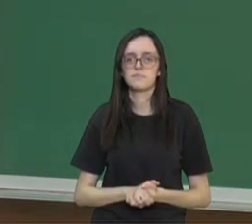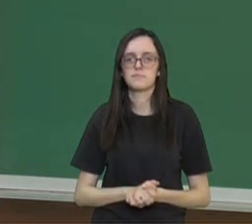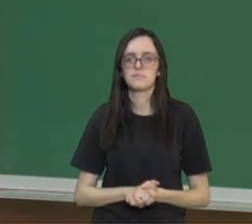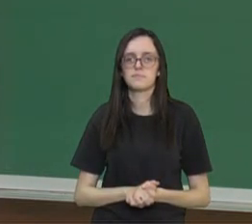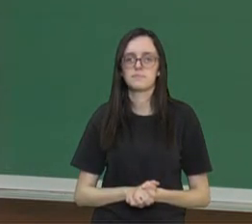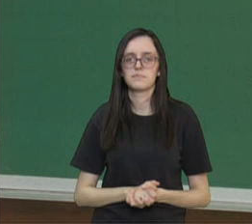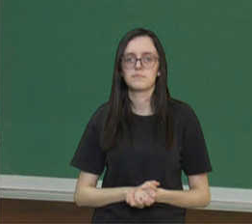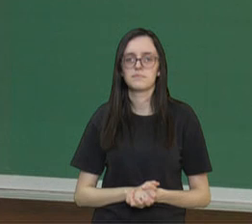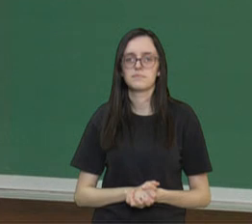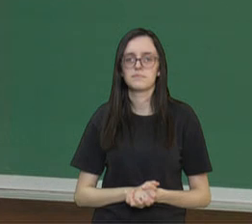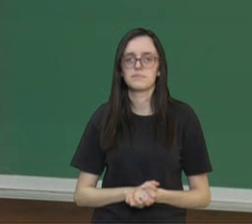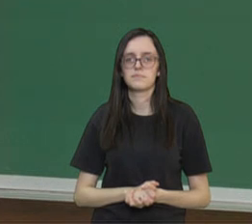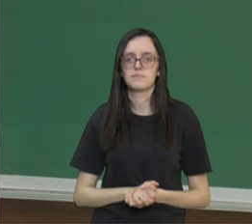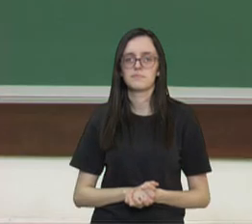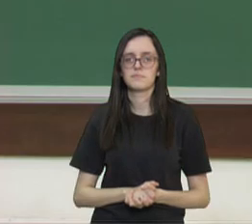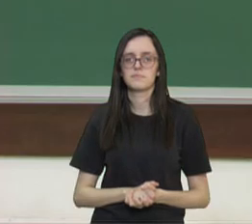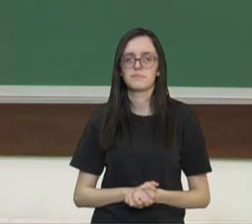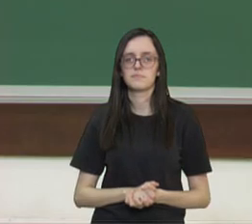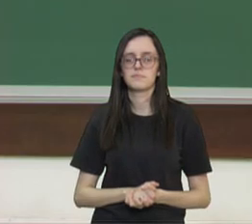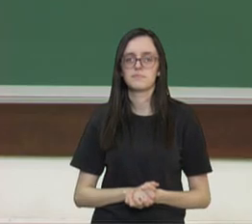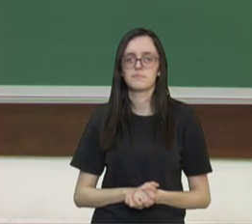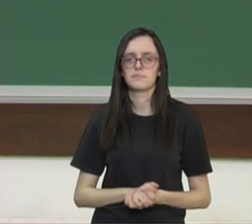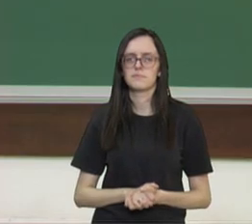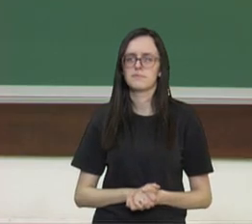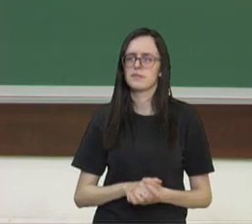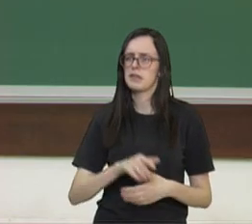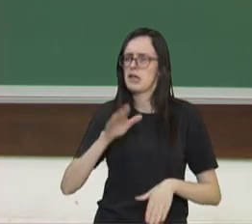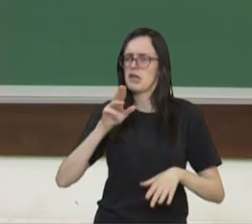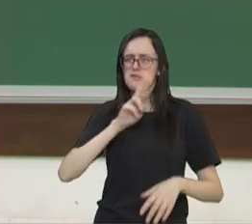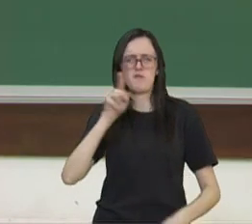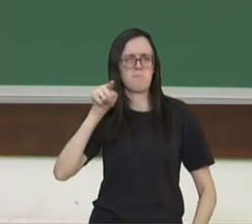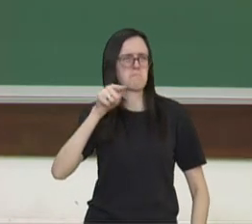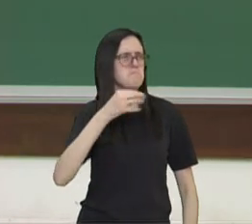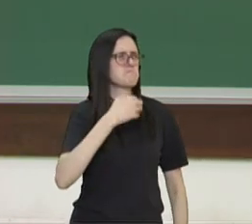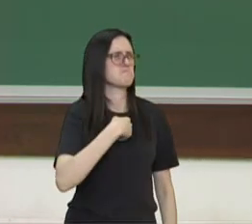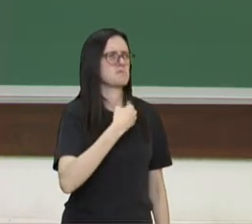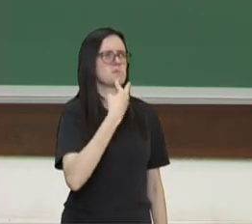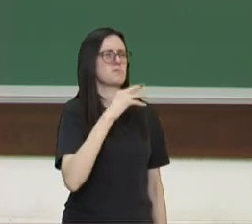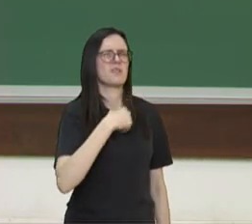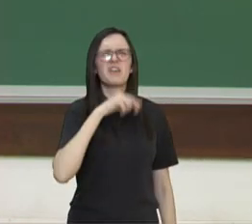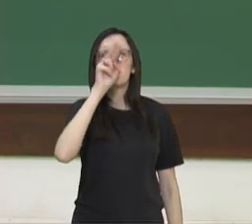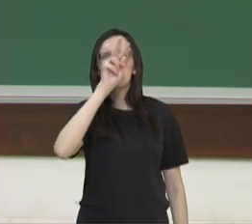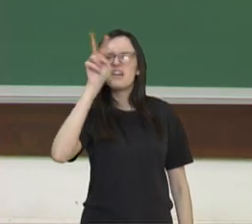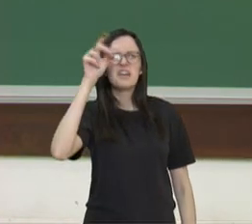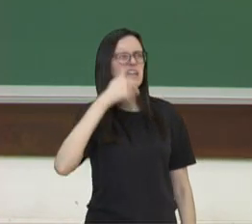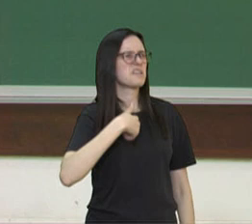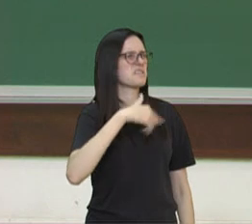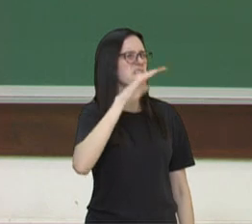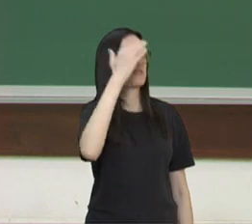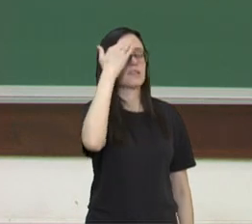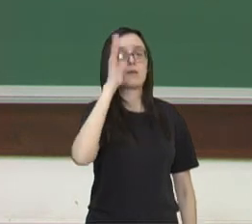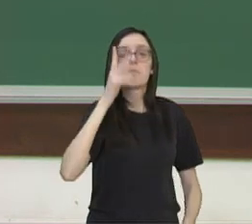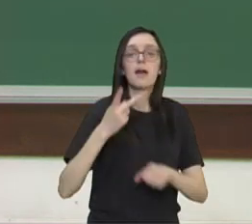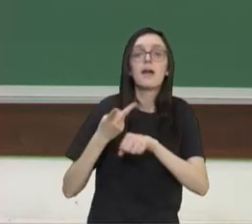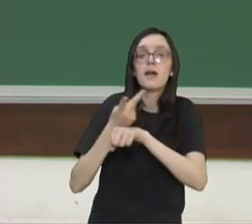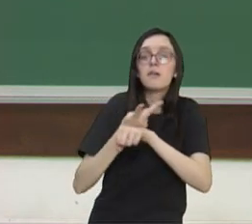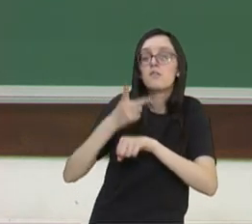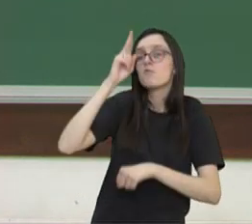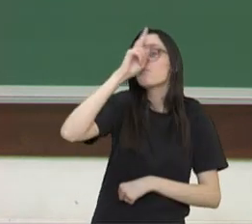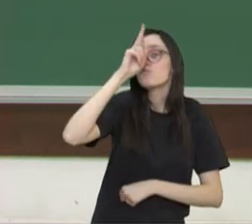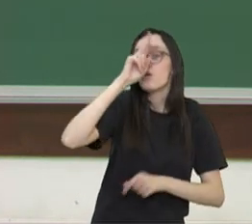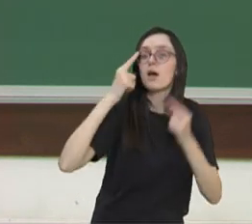e Calbi Peixoto. Vários nomes aí que você nunca ouviu na vida. Sim, mas se você for pesquisar na história da música